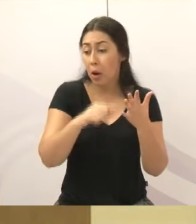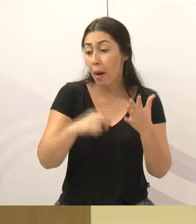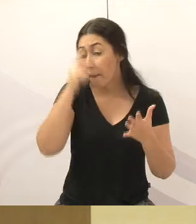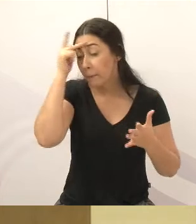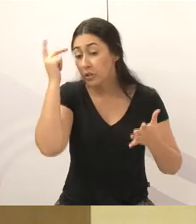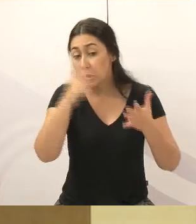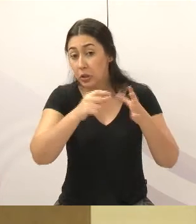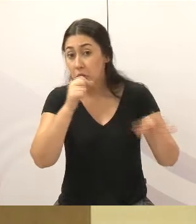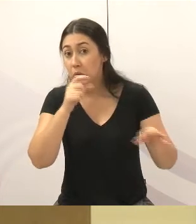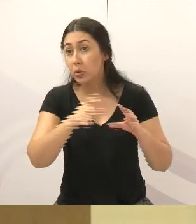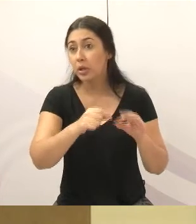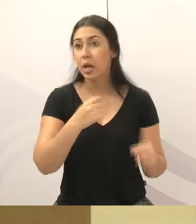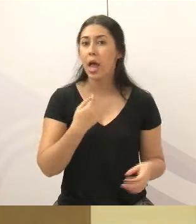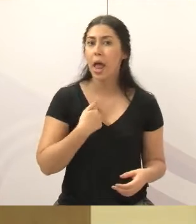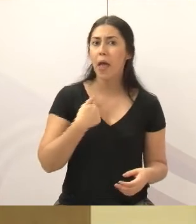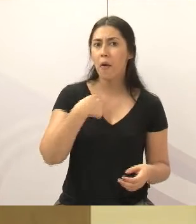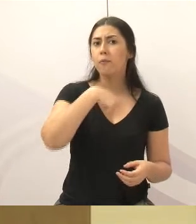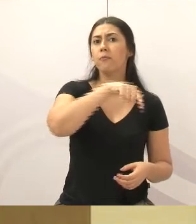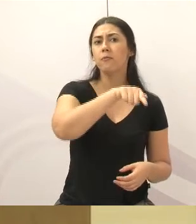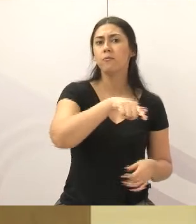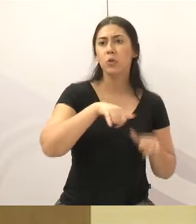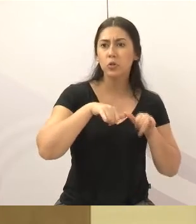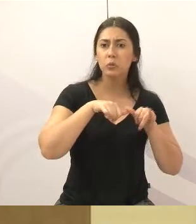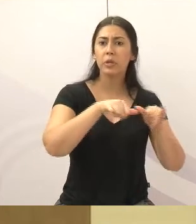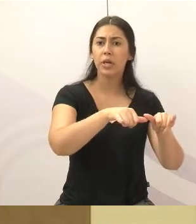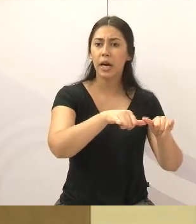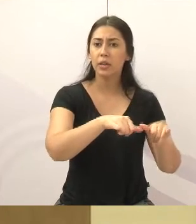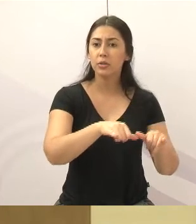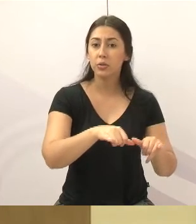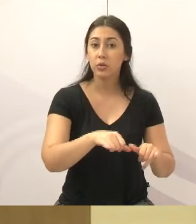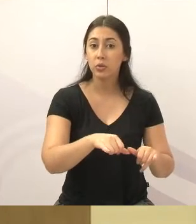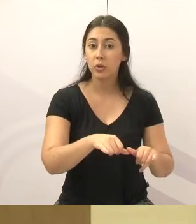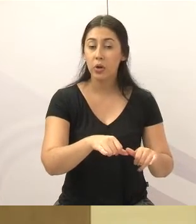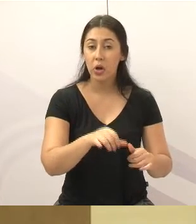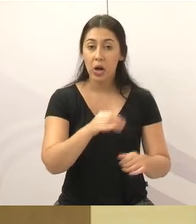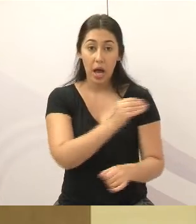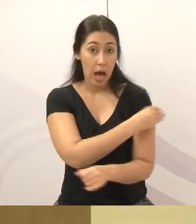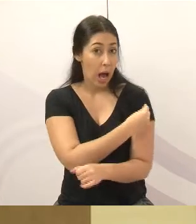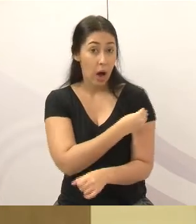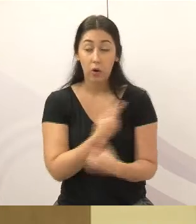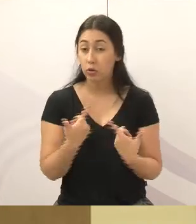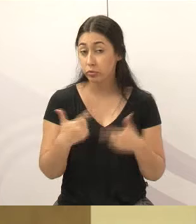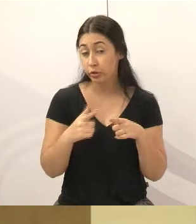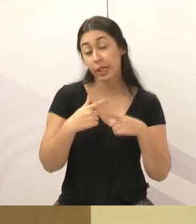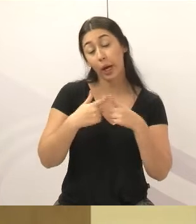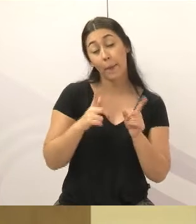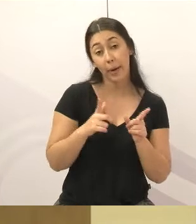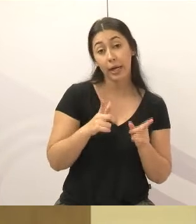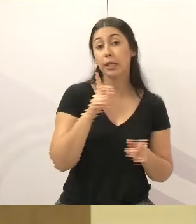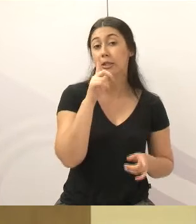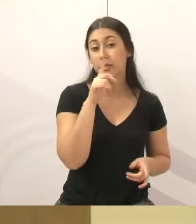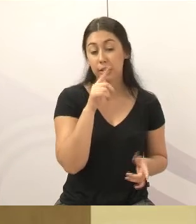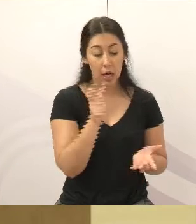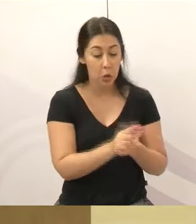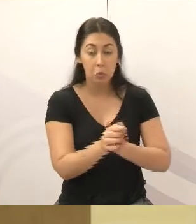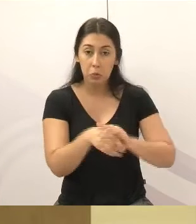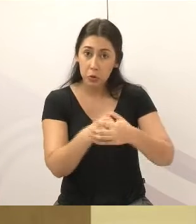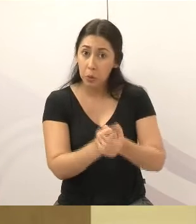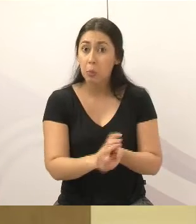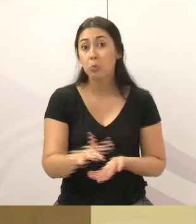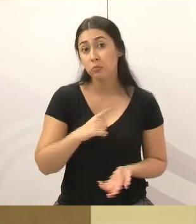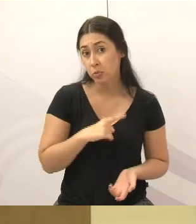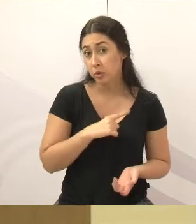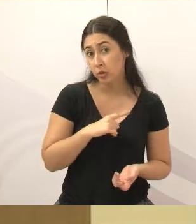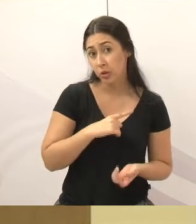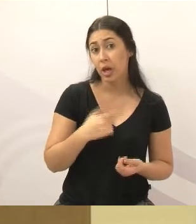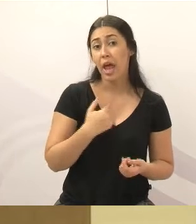meus familiares, e lá não estava o álcool gel, estava a água e o sabão. Então é também preciso colocar essa oportunidade no